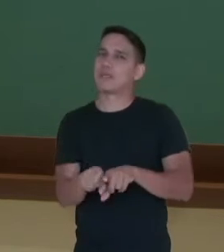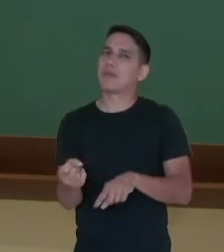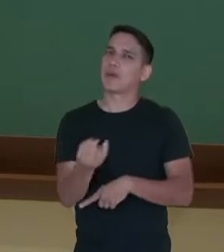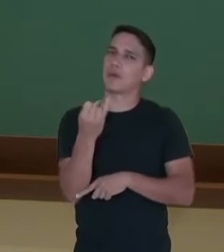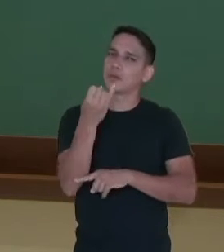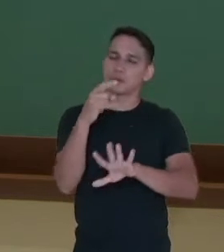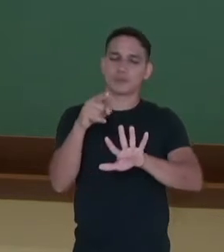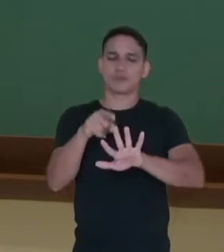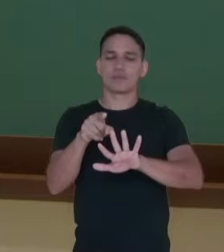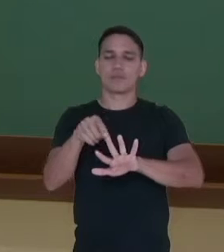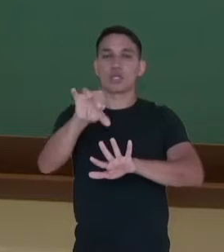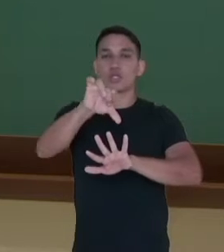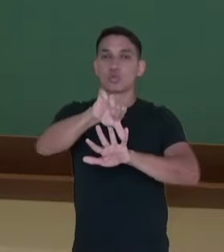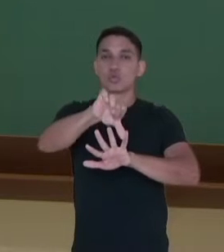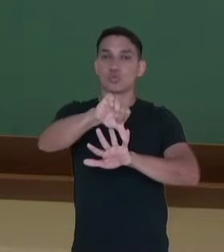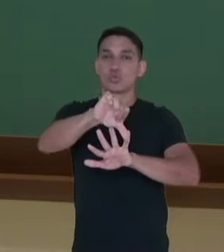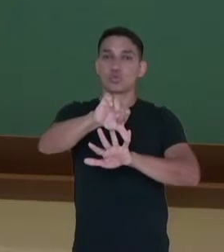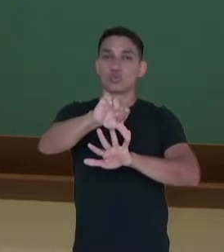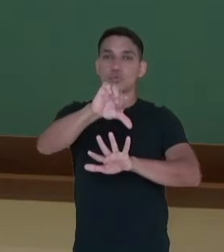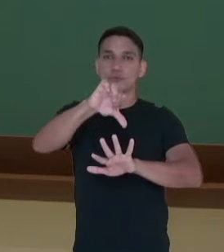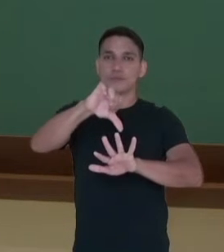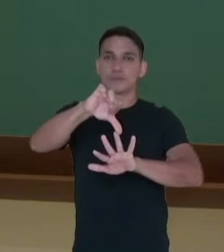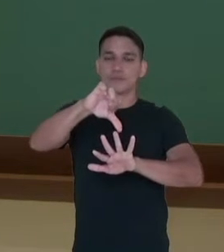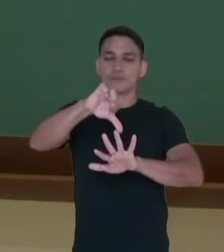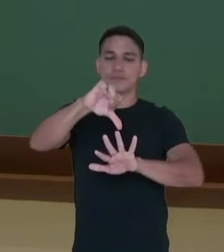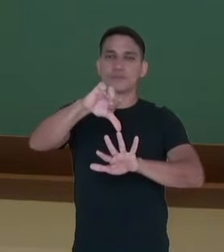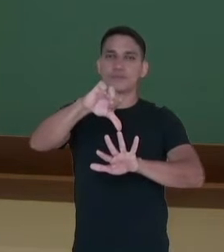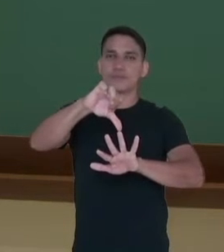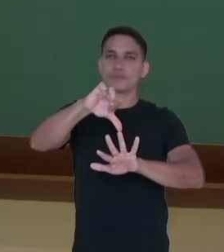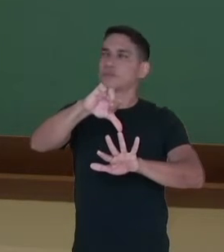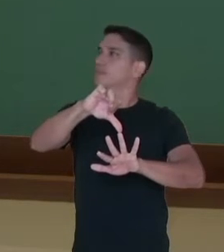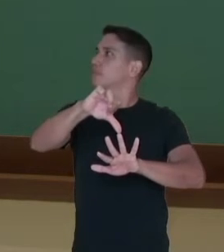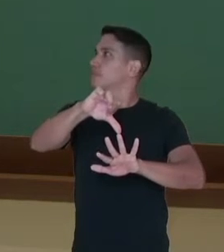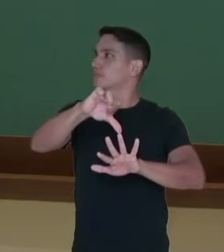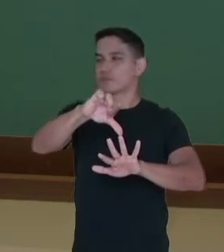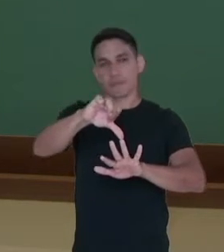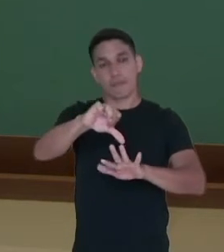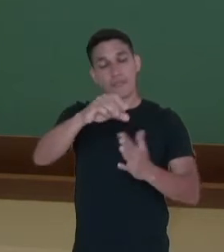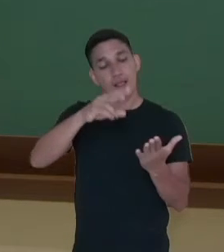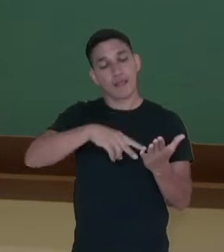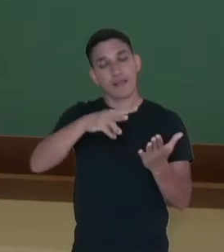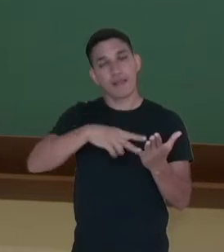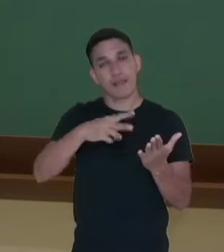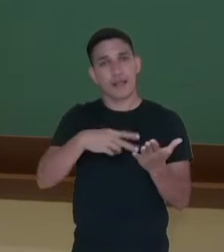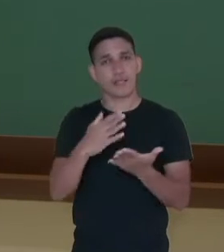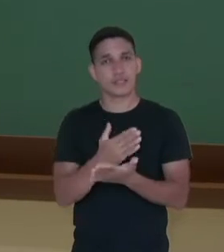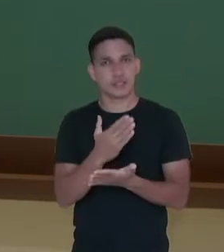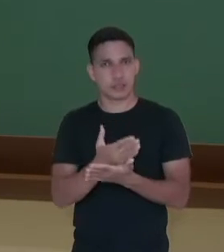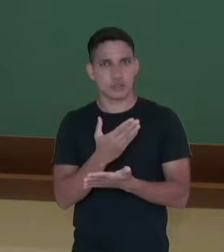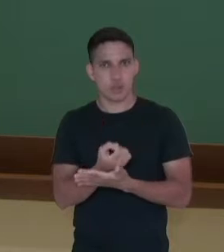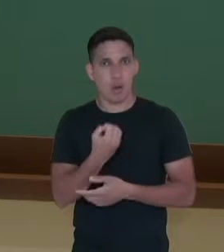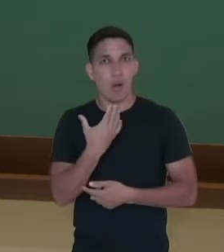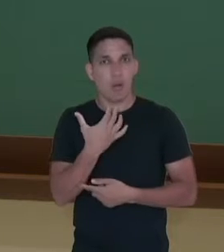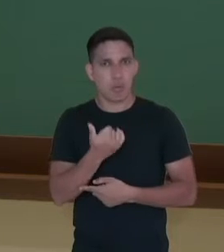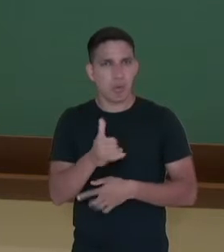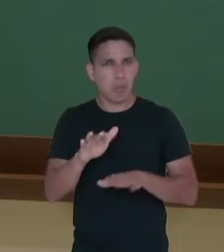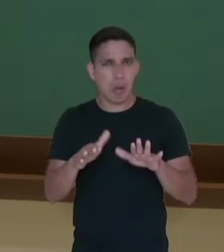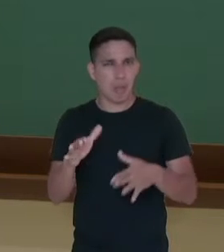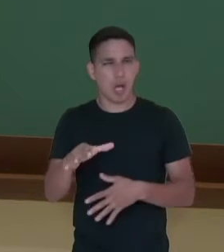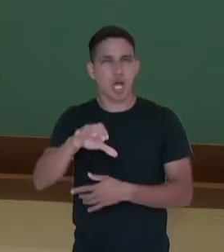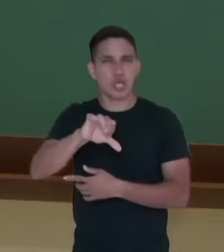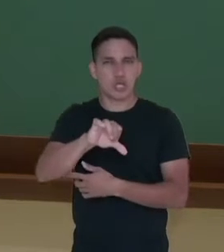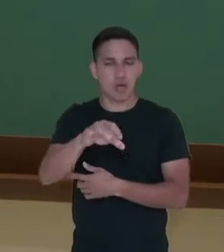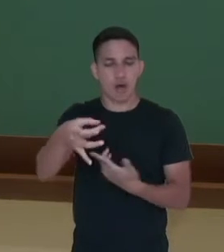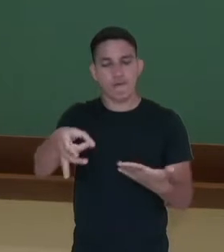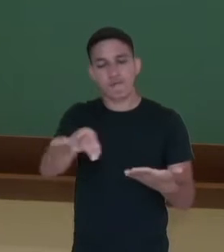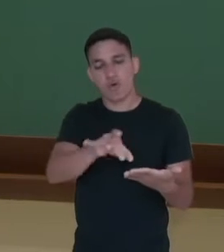importante, né? 9 páginas de um bom livro, ou seja, ler, né? Ler um livro aí, pelo menos umas 9